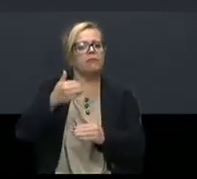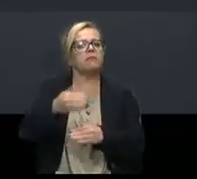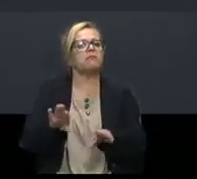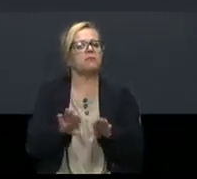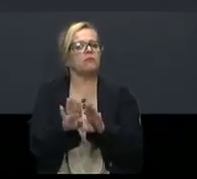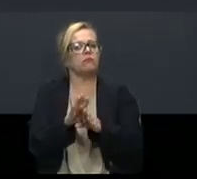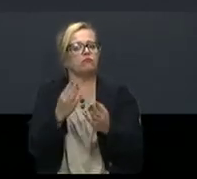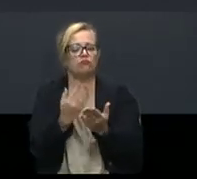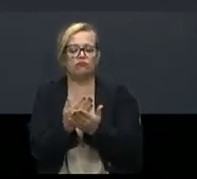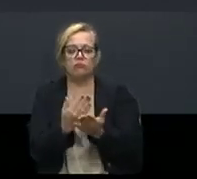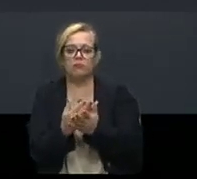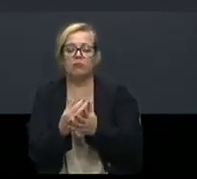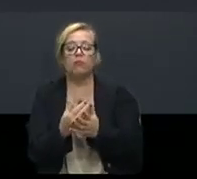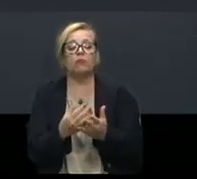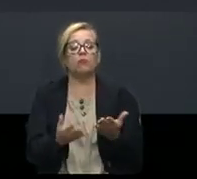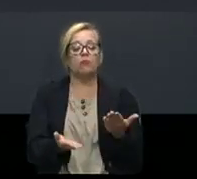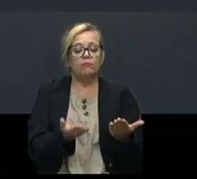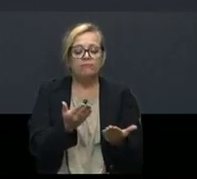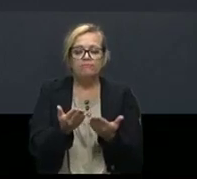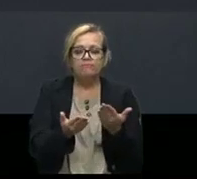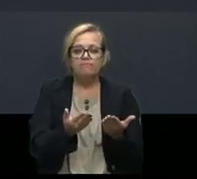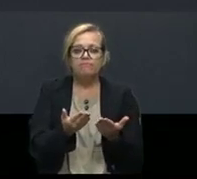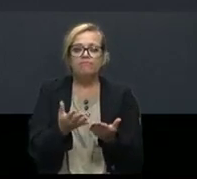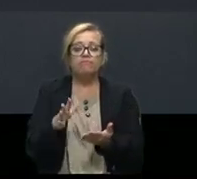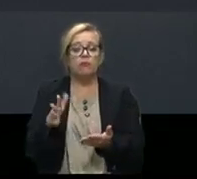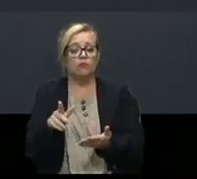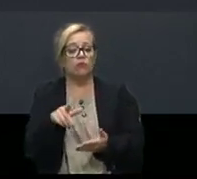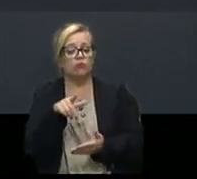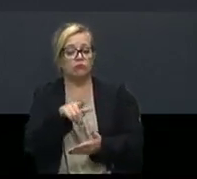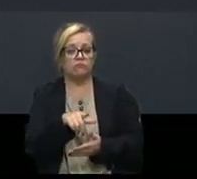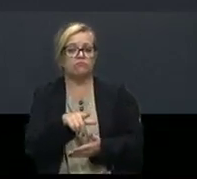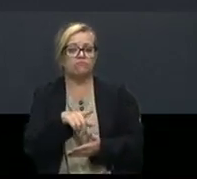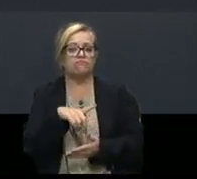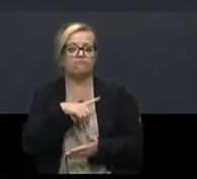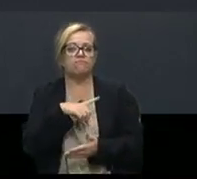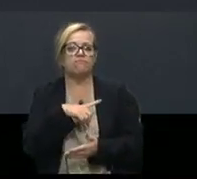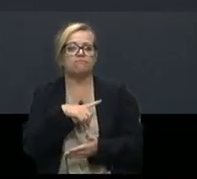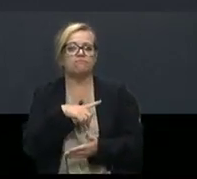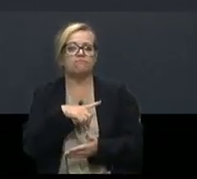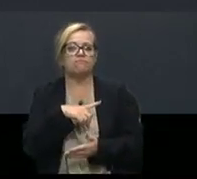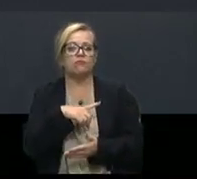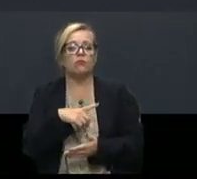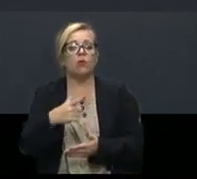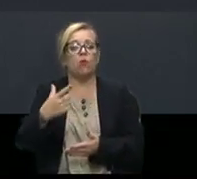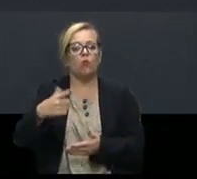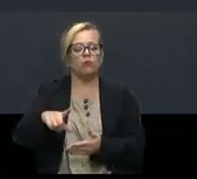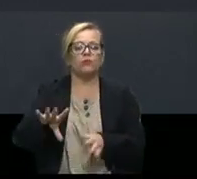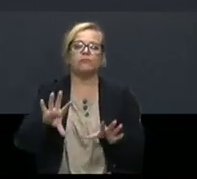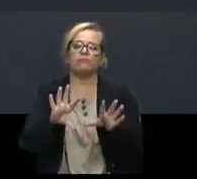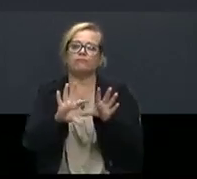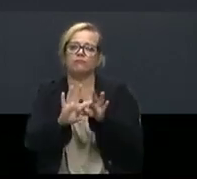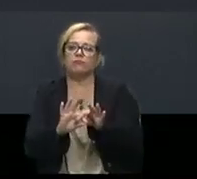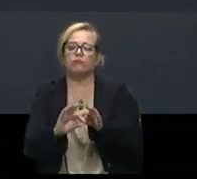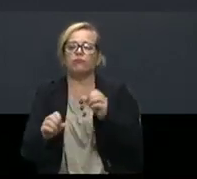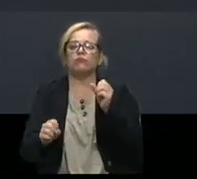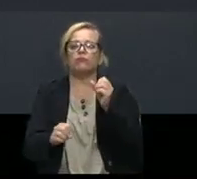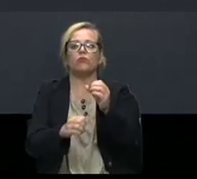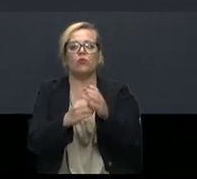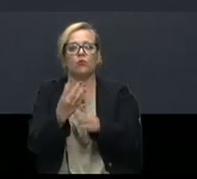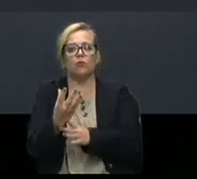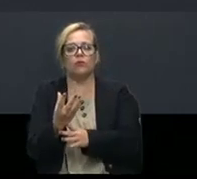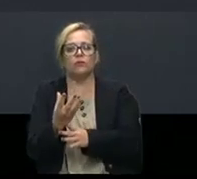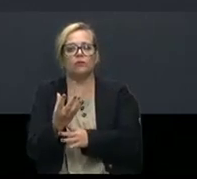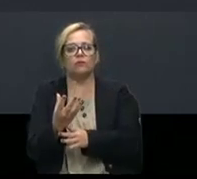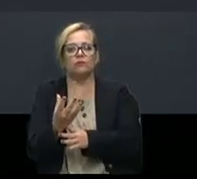É possível mensurar o quanto da variação de uma variável se deve à variação da outra e o quanto se deve